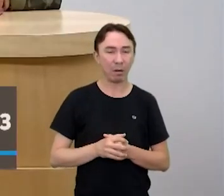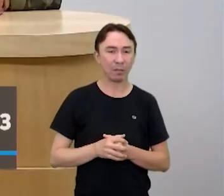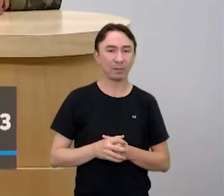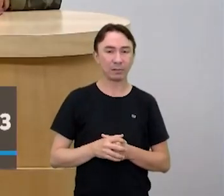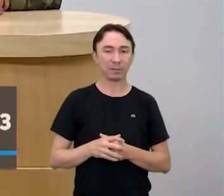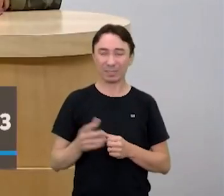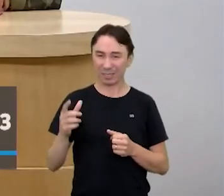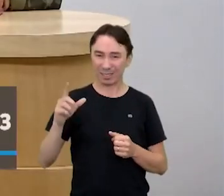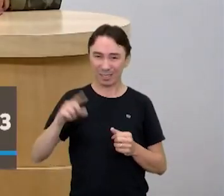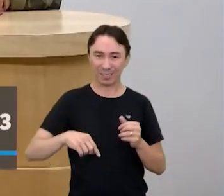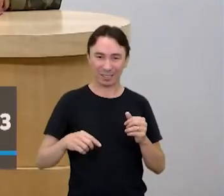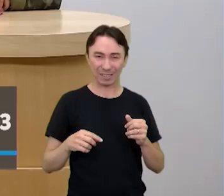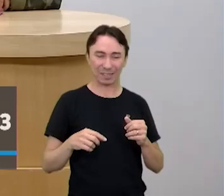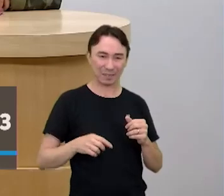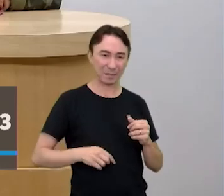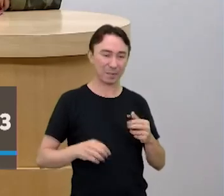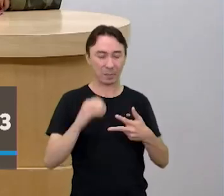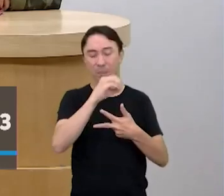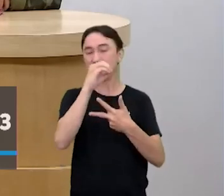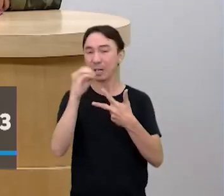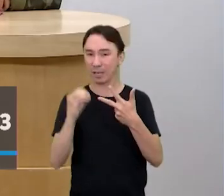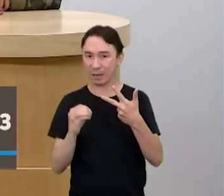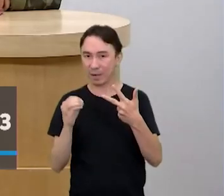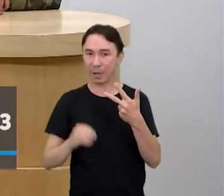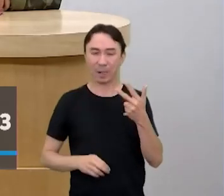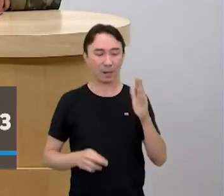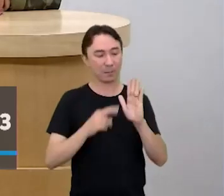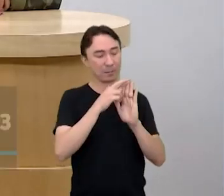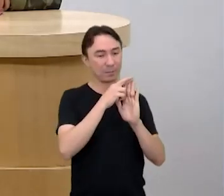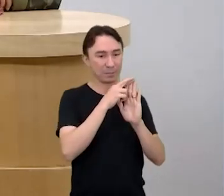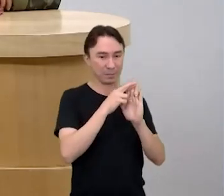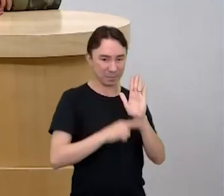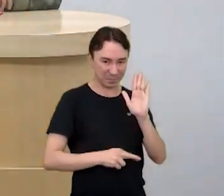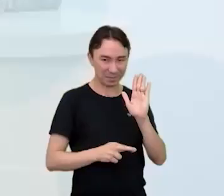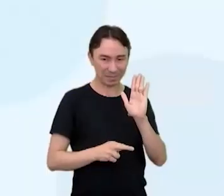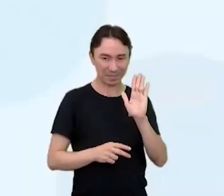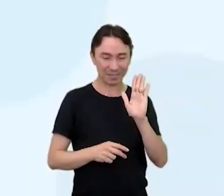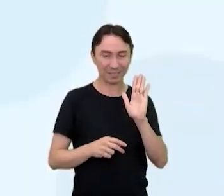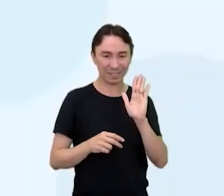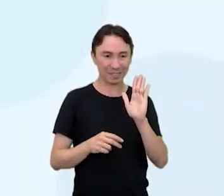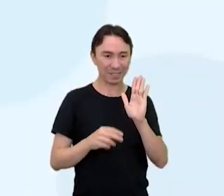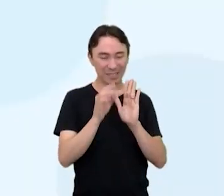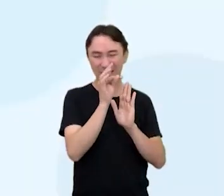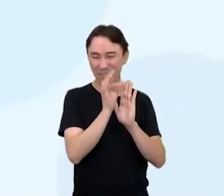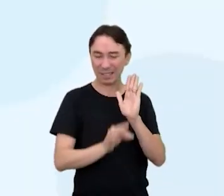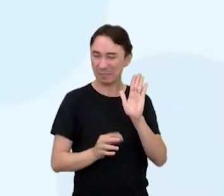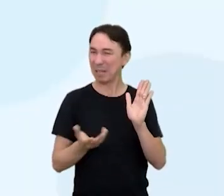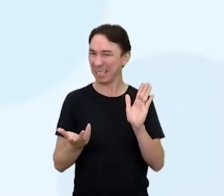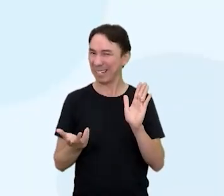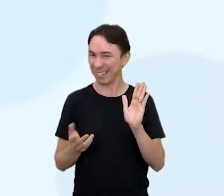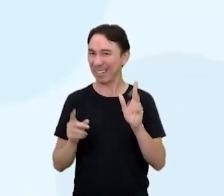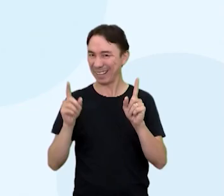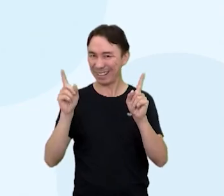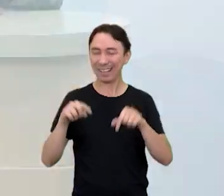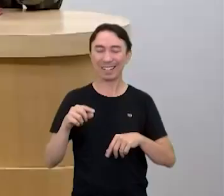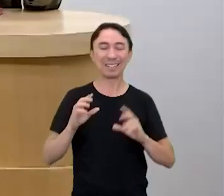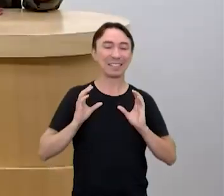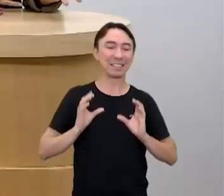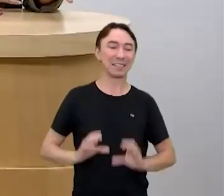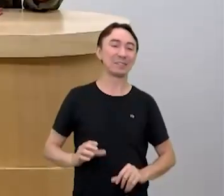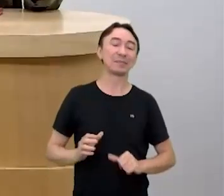tratando sobre cidadania. Cidadania, verdade. Mas saúde. Saúde. Muito, né? Ainda mais agora. Aí vem muita questão